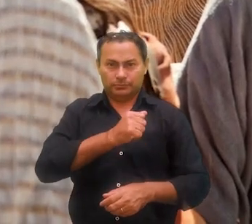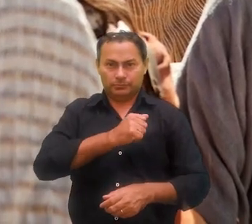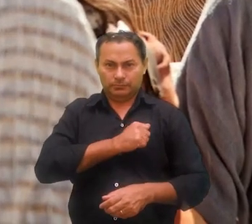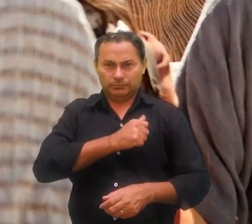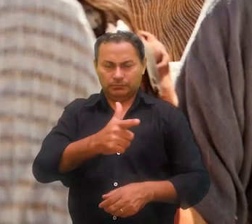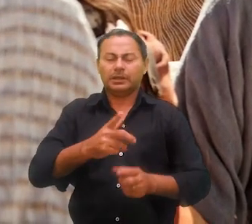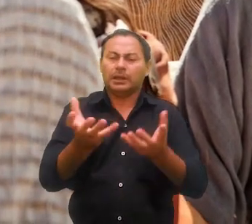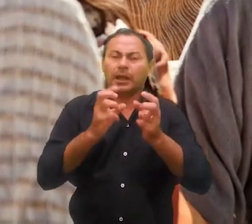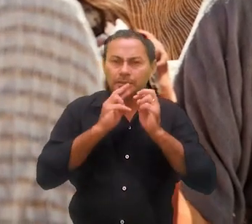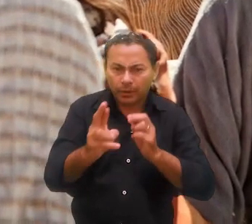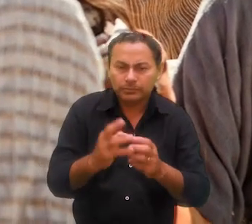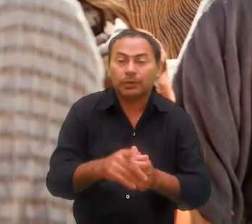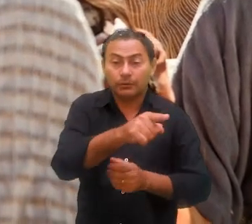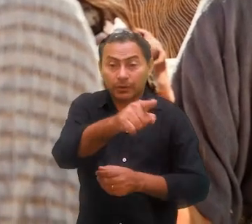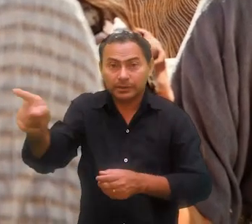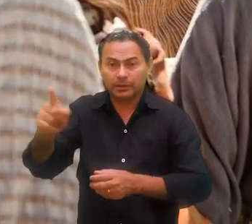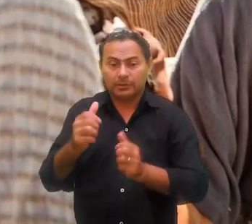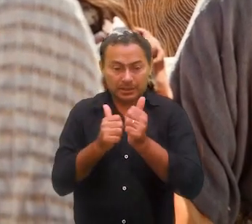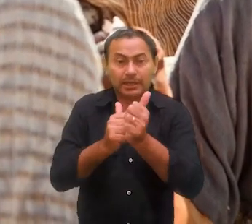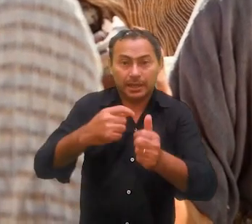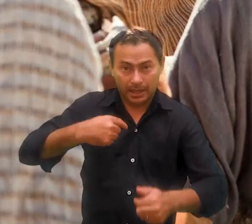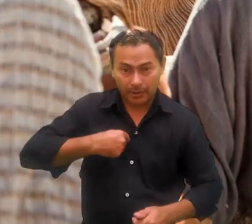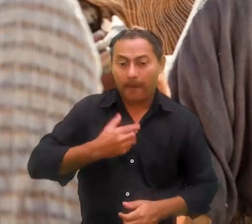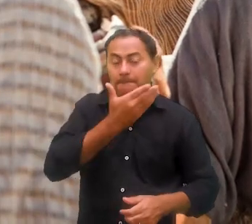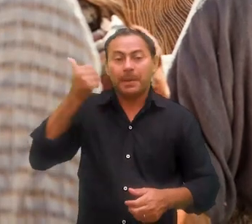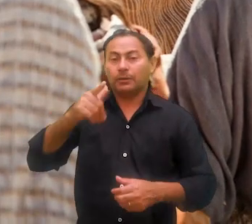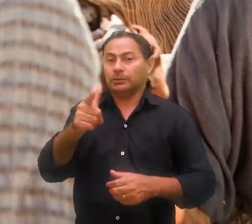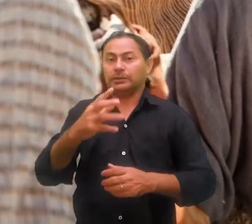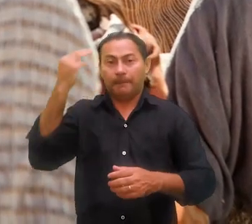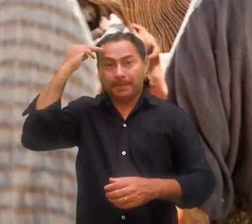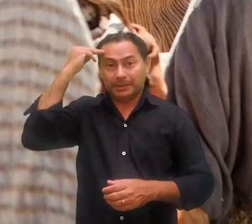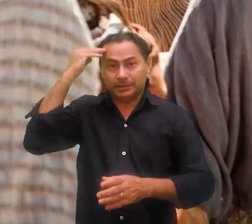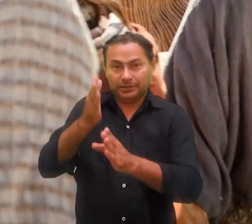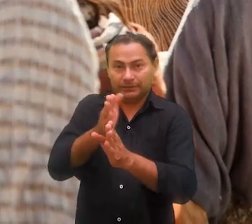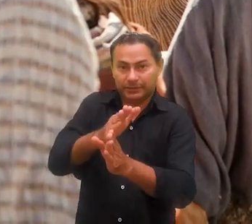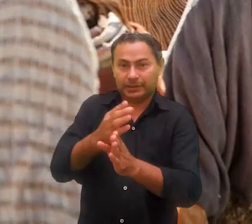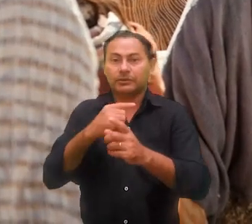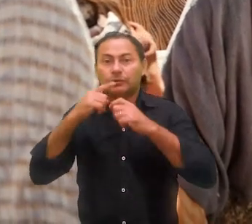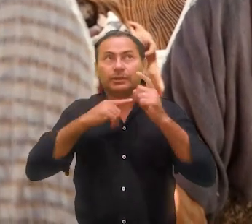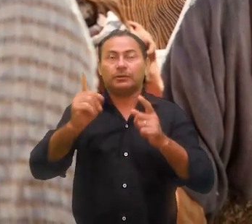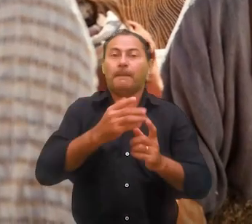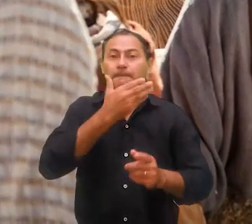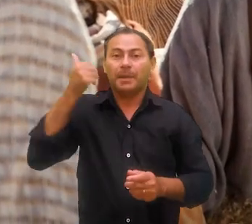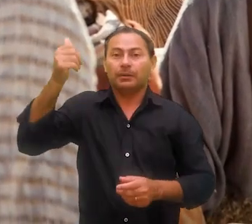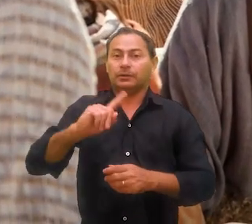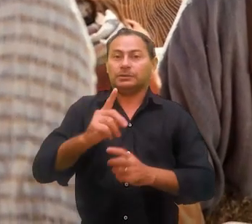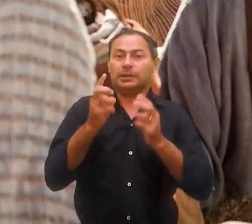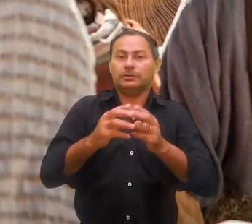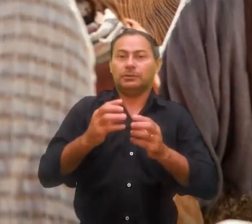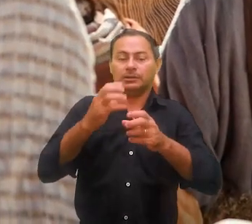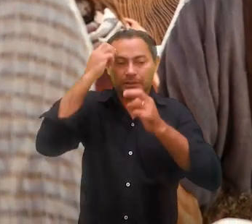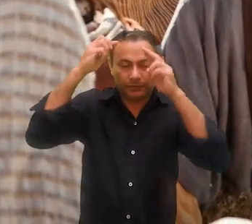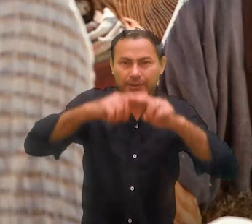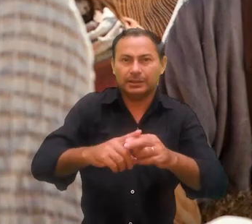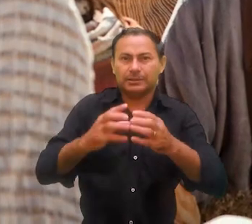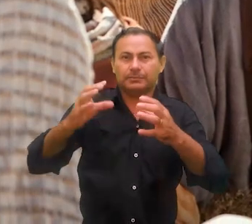que queriam ser a solução e a resposta. Ele disse, se vocês vão me seguir, é melhor não terem a mente dividida, nem dúvidas. É melhor